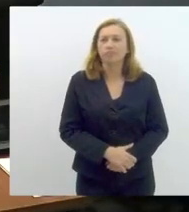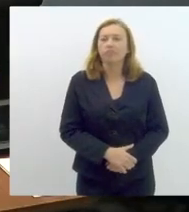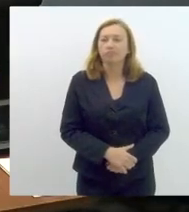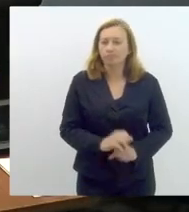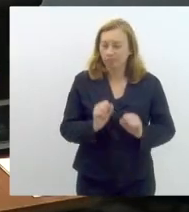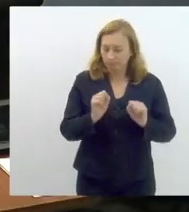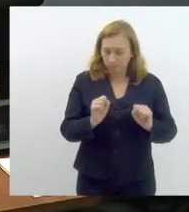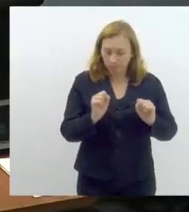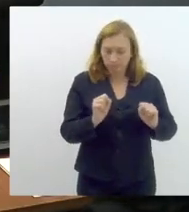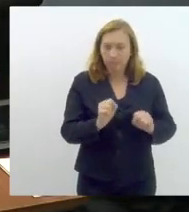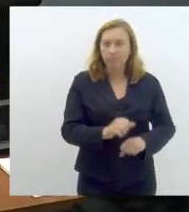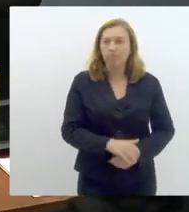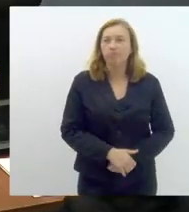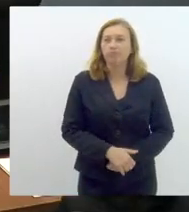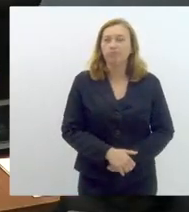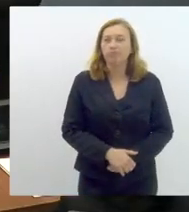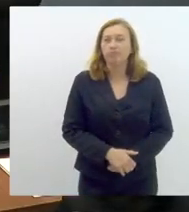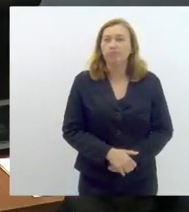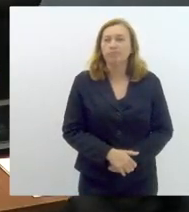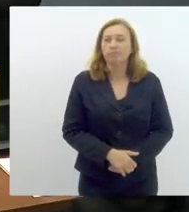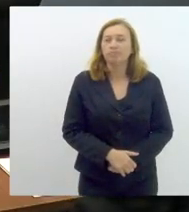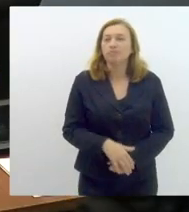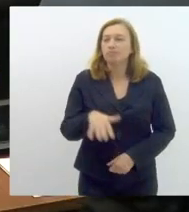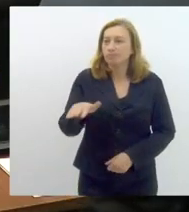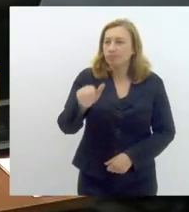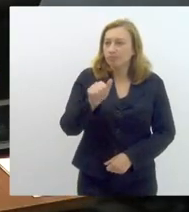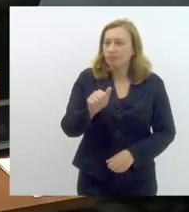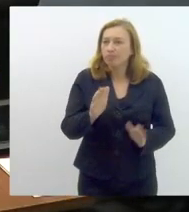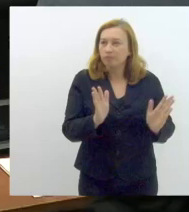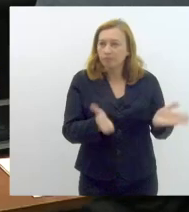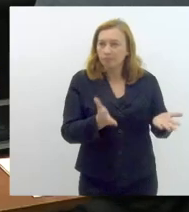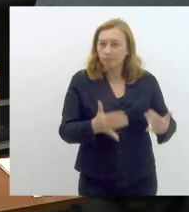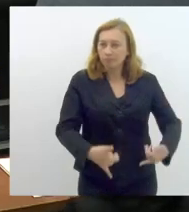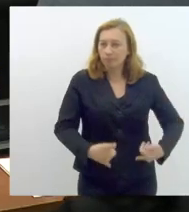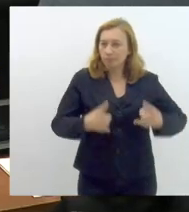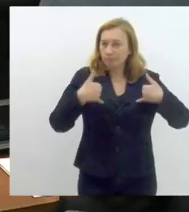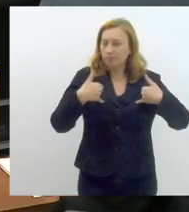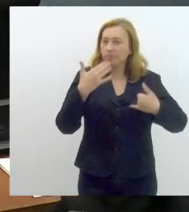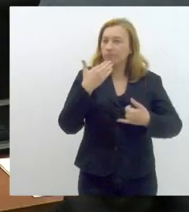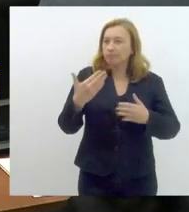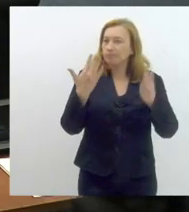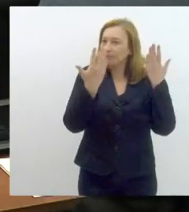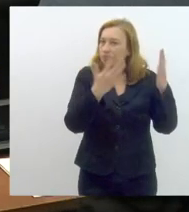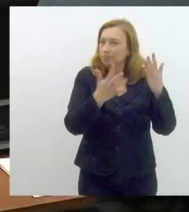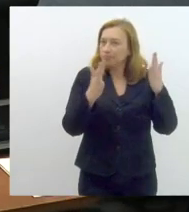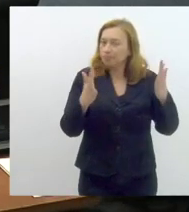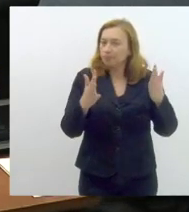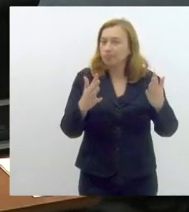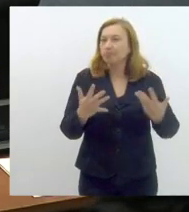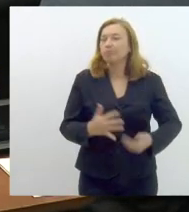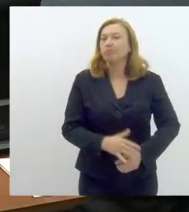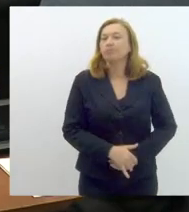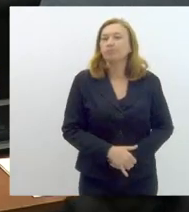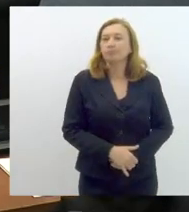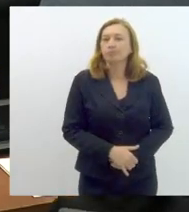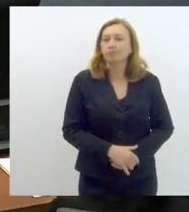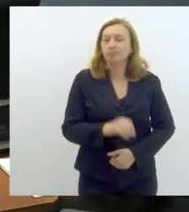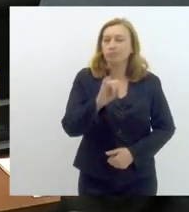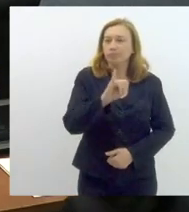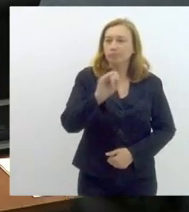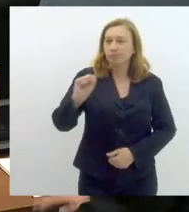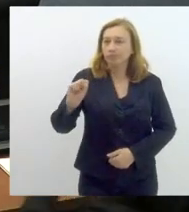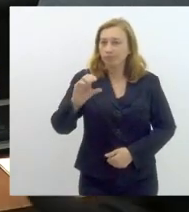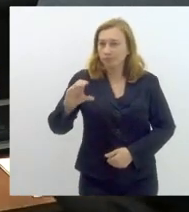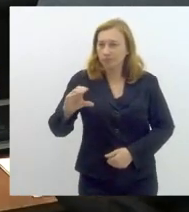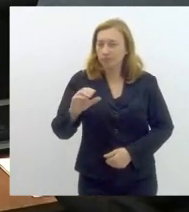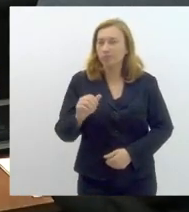Pode ser, então. Chamo, então, agora, com muito orgulho, e peço uma salva de palmas calorosa, Isaac,